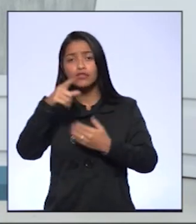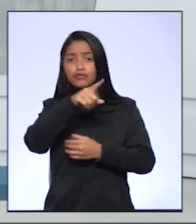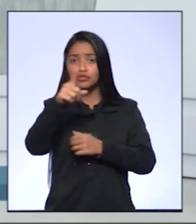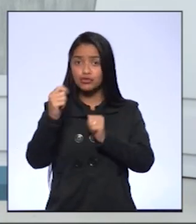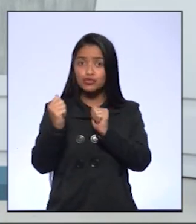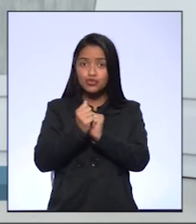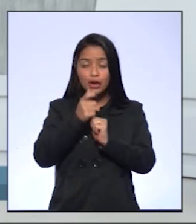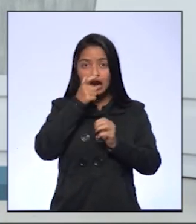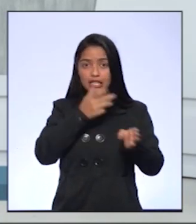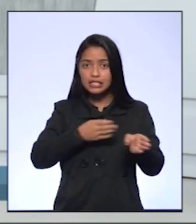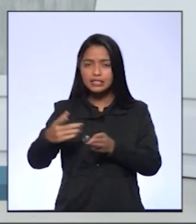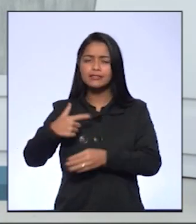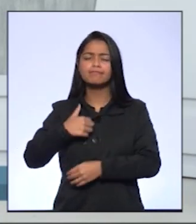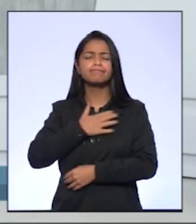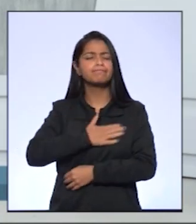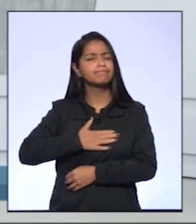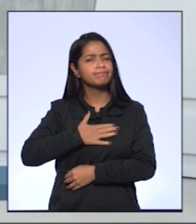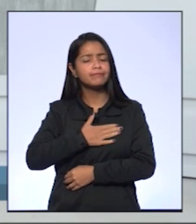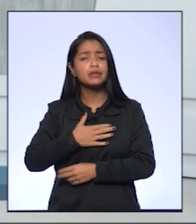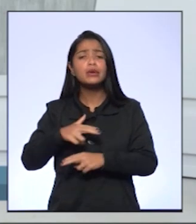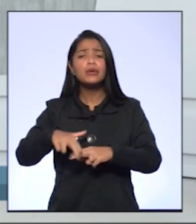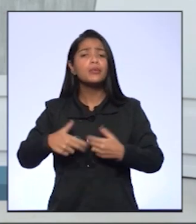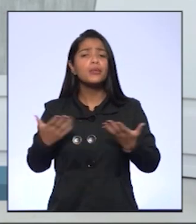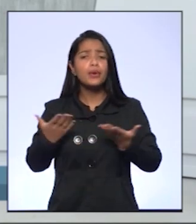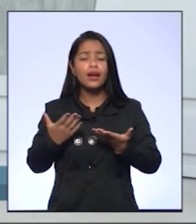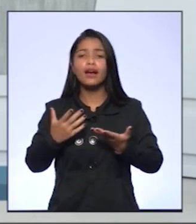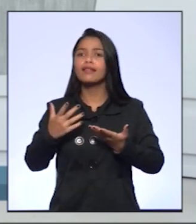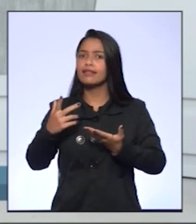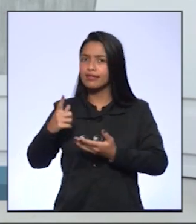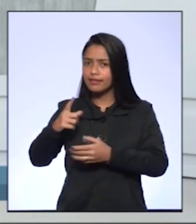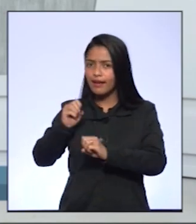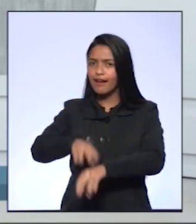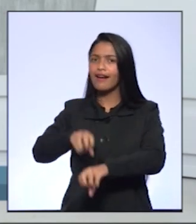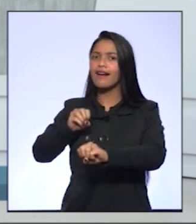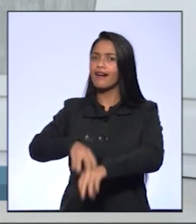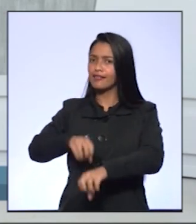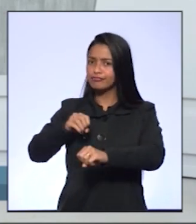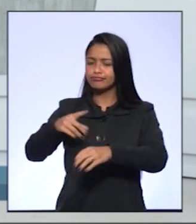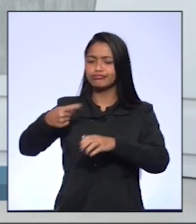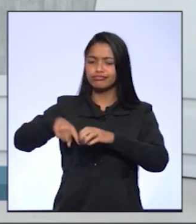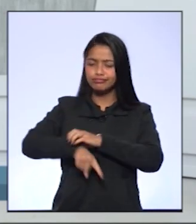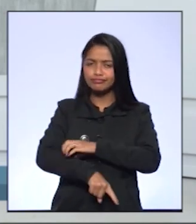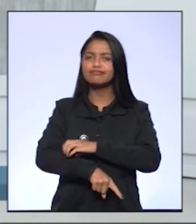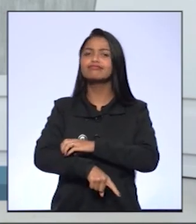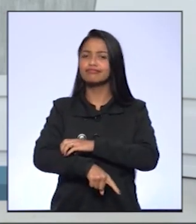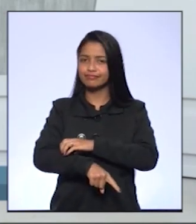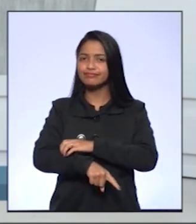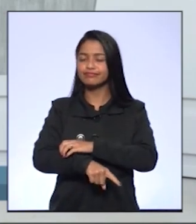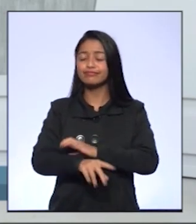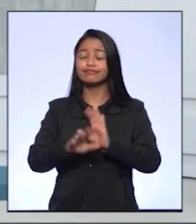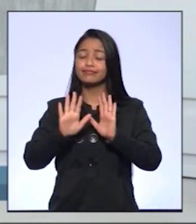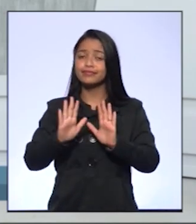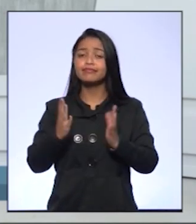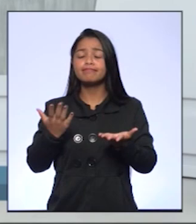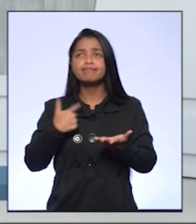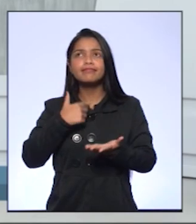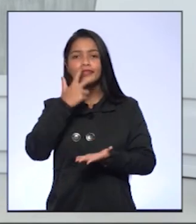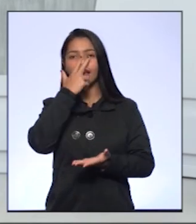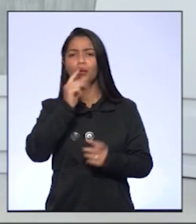uns baita trampo para fazer, troca uma ideia gigante e são aulas difíceis, né? Acredito que a gente